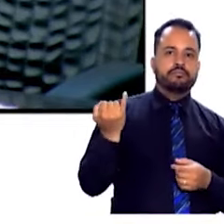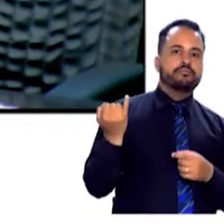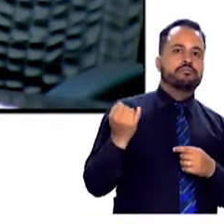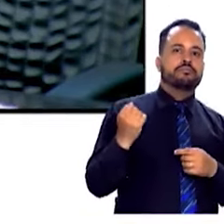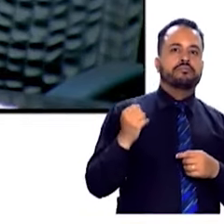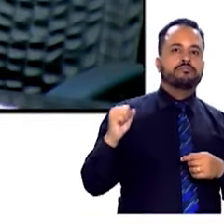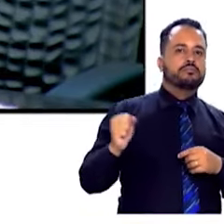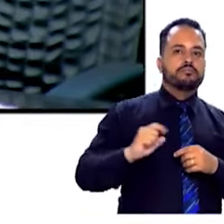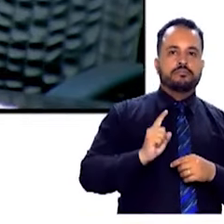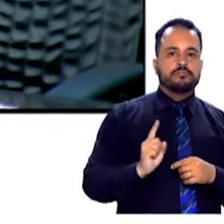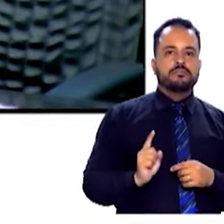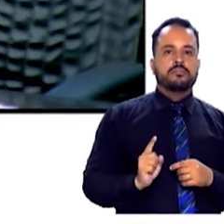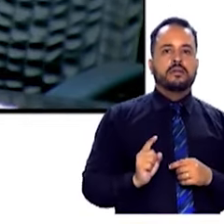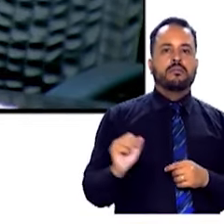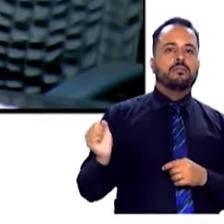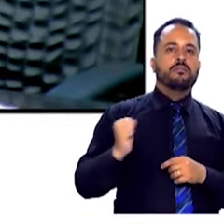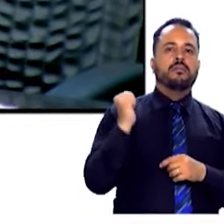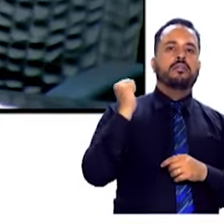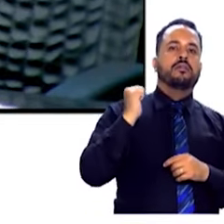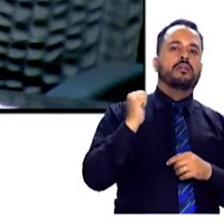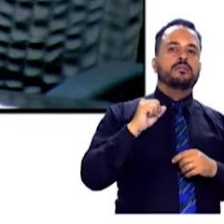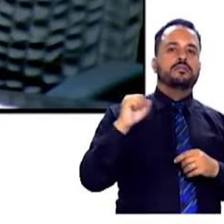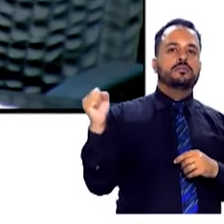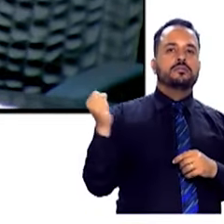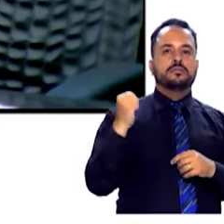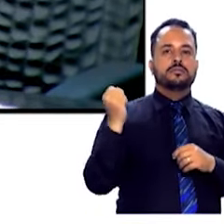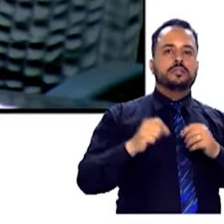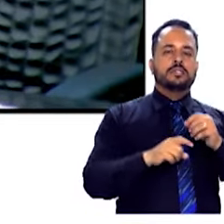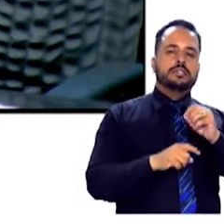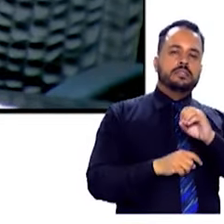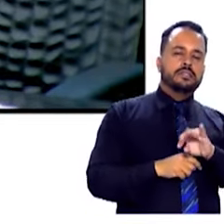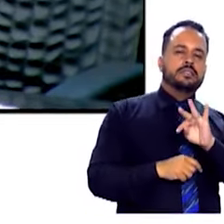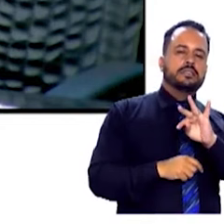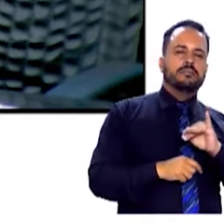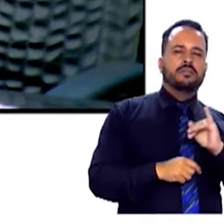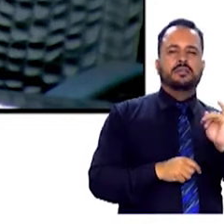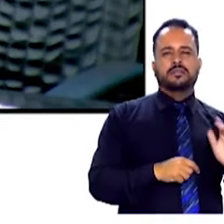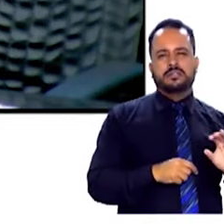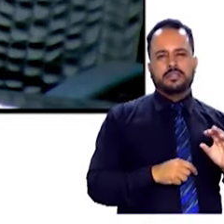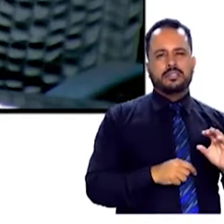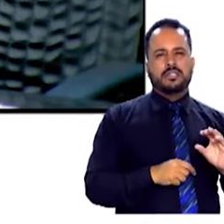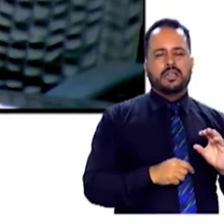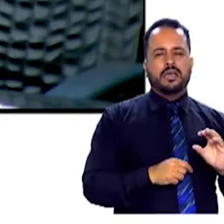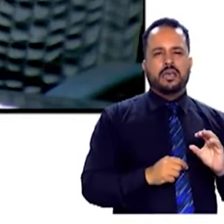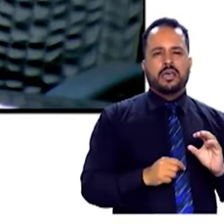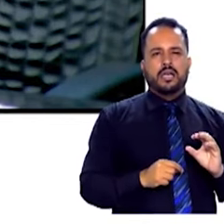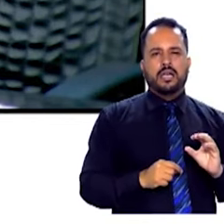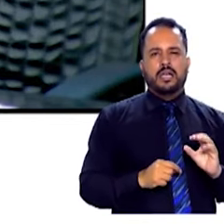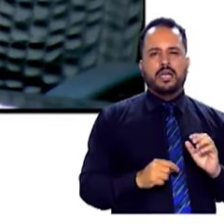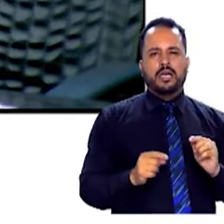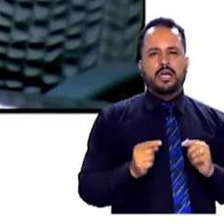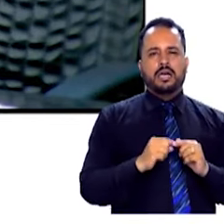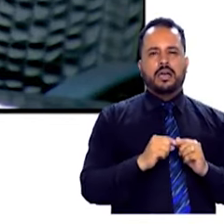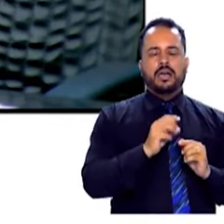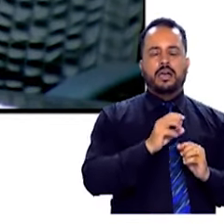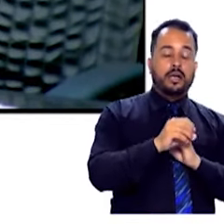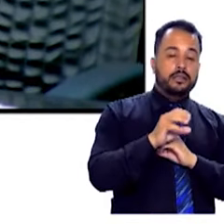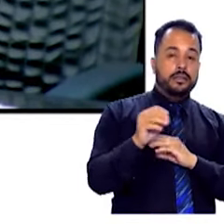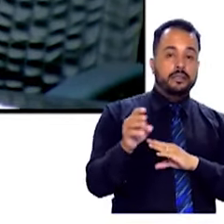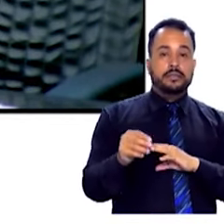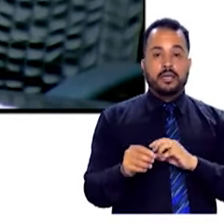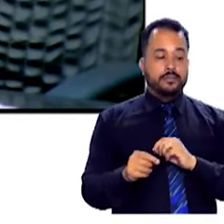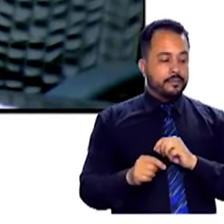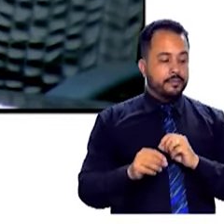eh inclusive antes do CPC de 2015 no caso do homeschooling o caso do ensino em casa eh era um recurso